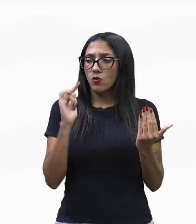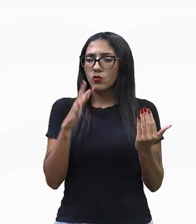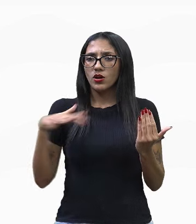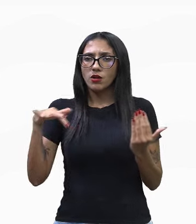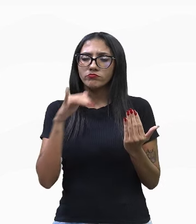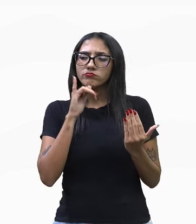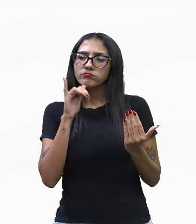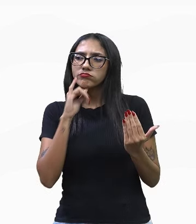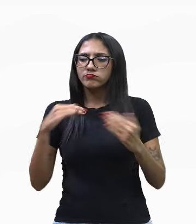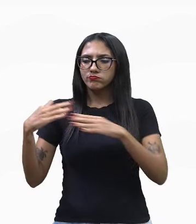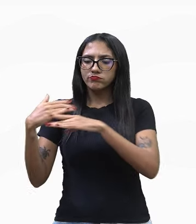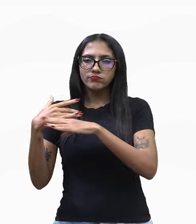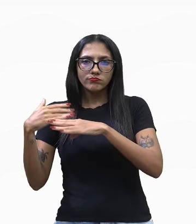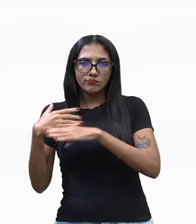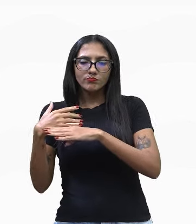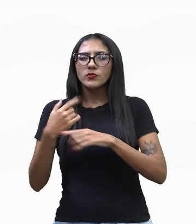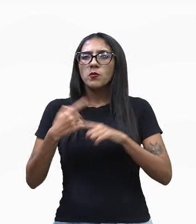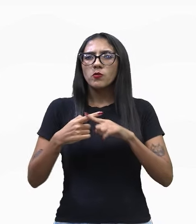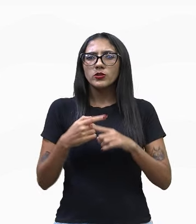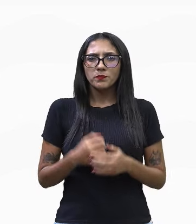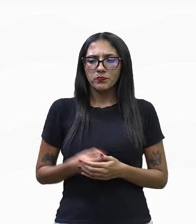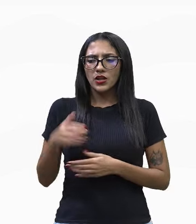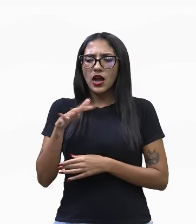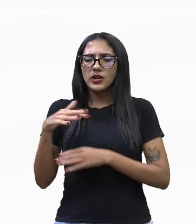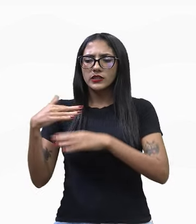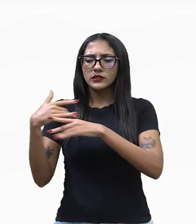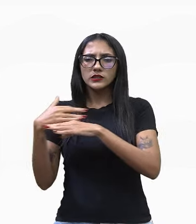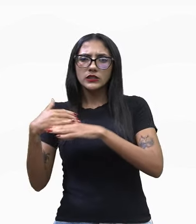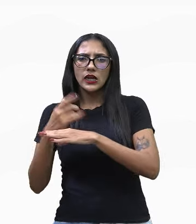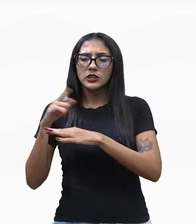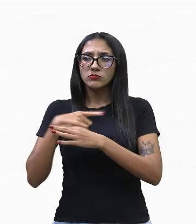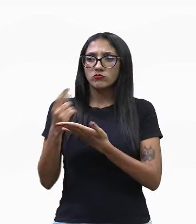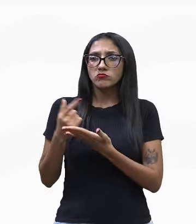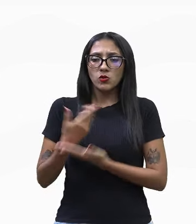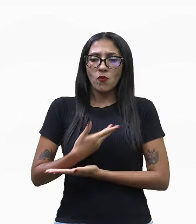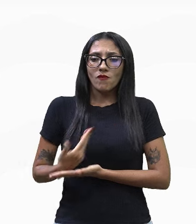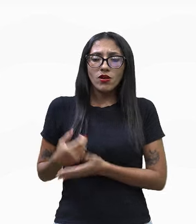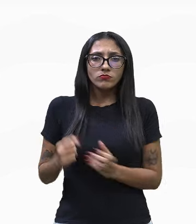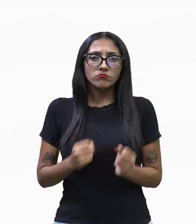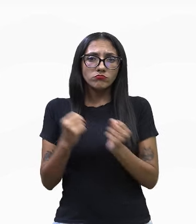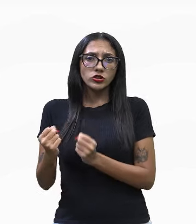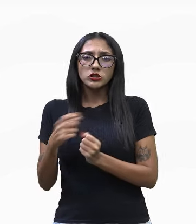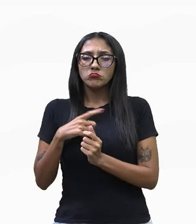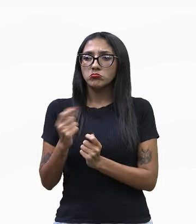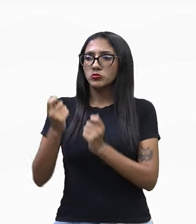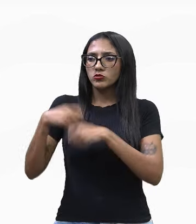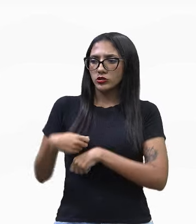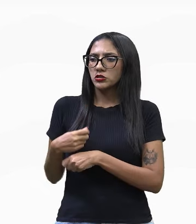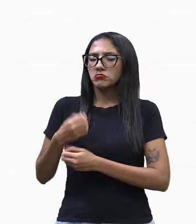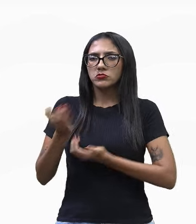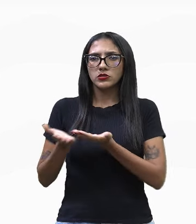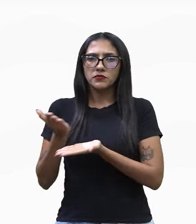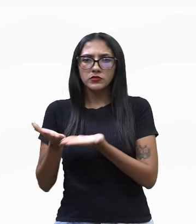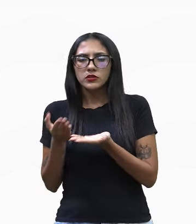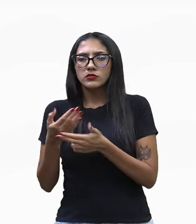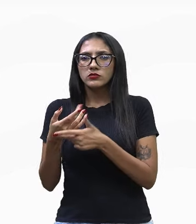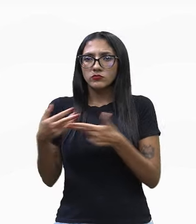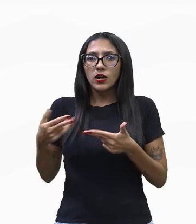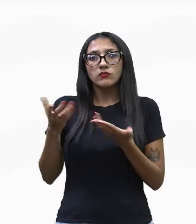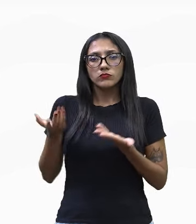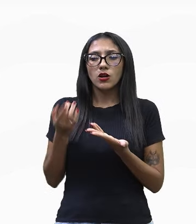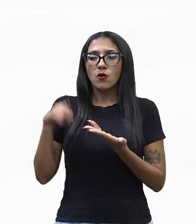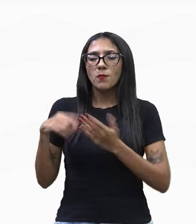urbanizadas por quê Porque nas áreas mais urbanizadas é onde o poder público consegue chegar de uma maneira mais eficiente então consegue desenvolver